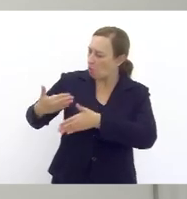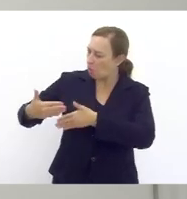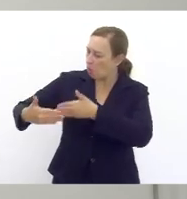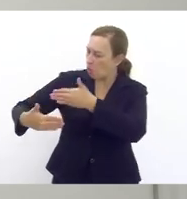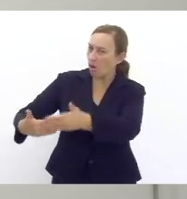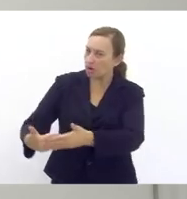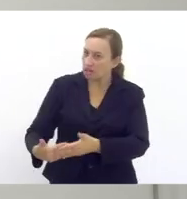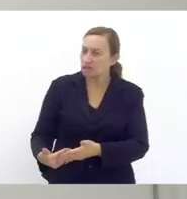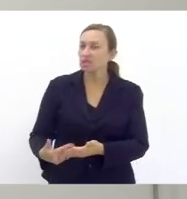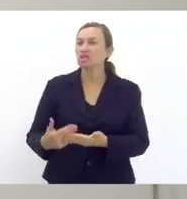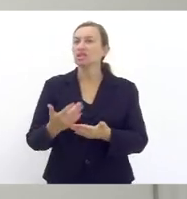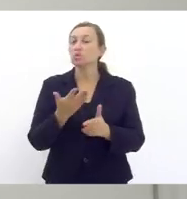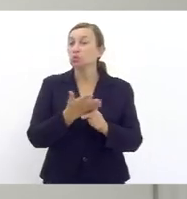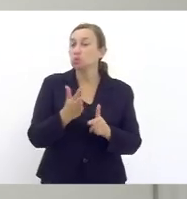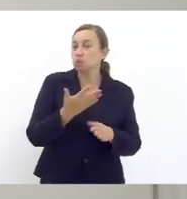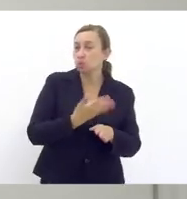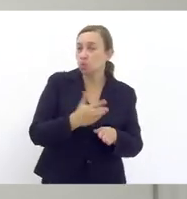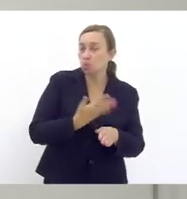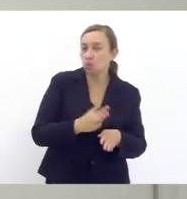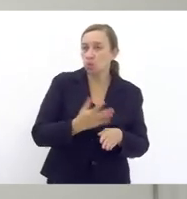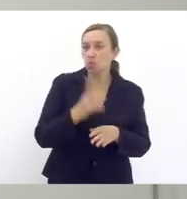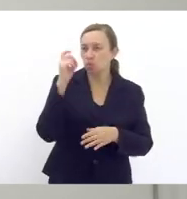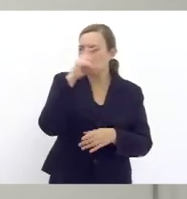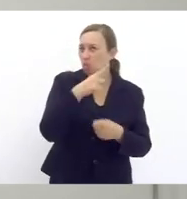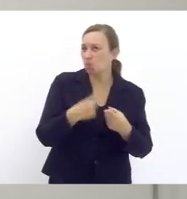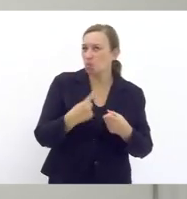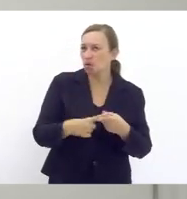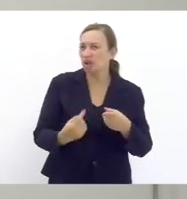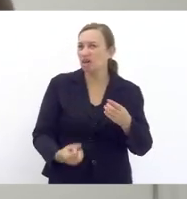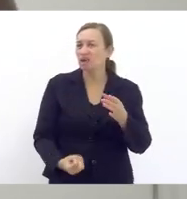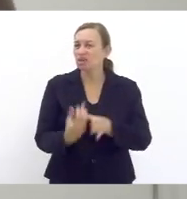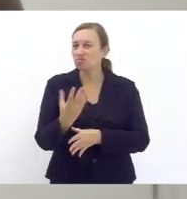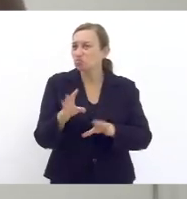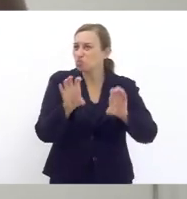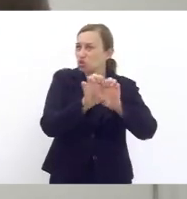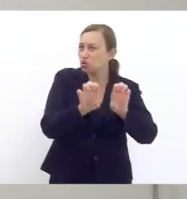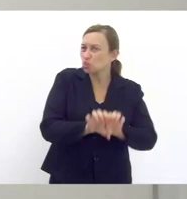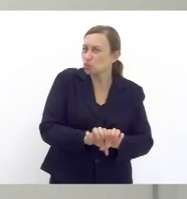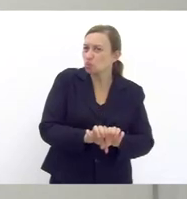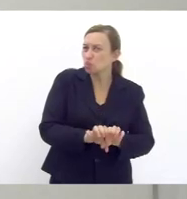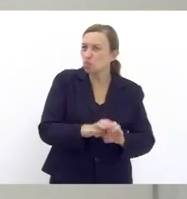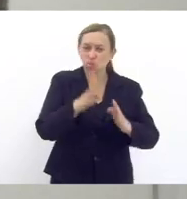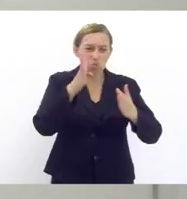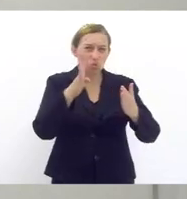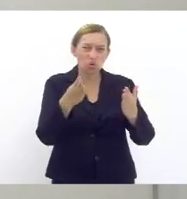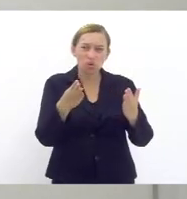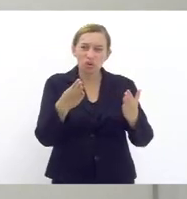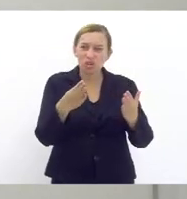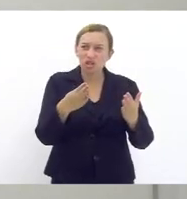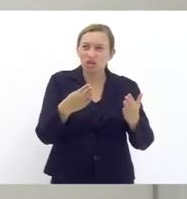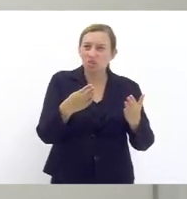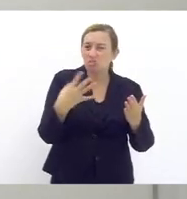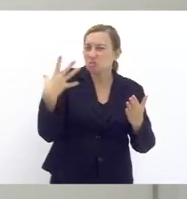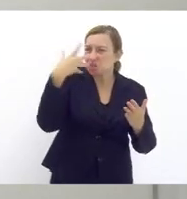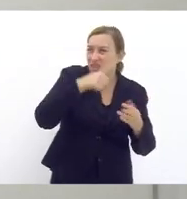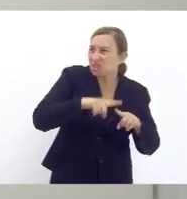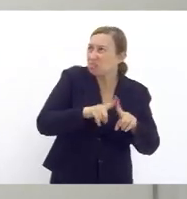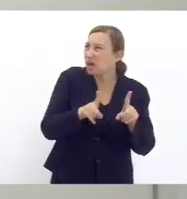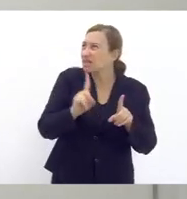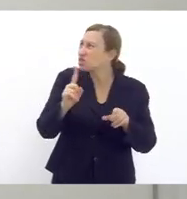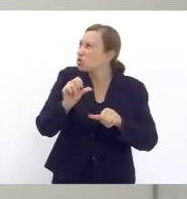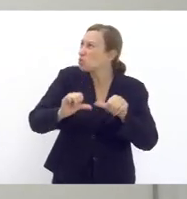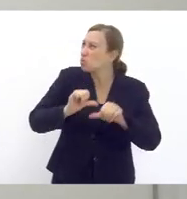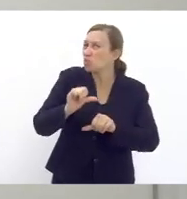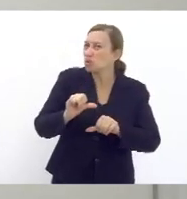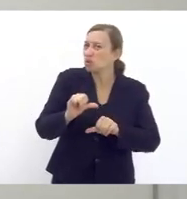gera dificuldades porque porque às vezes você queria uma estrutura uma pintura tão bonita mas não muda